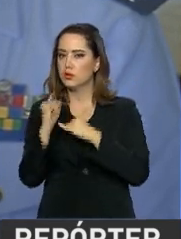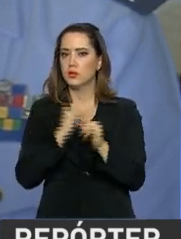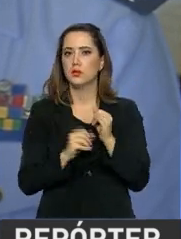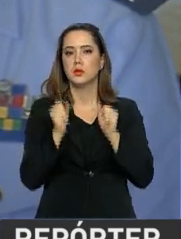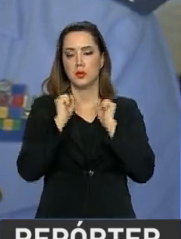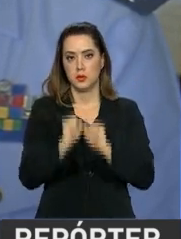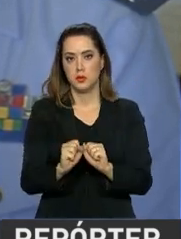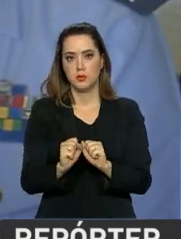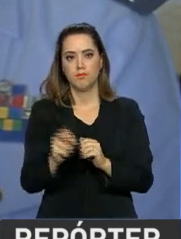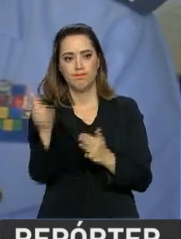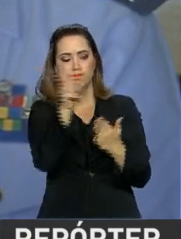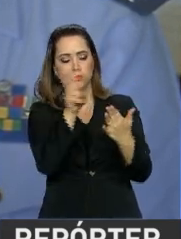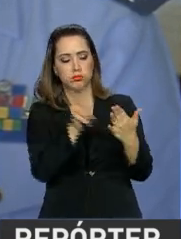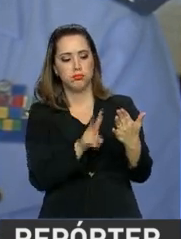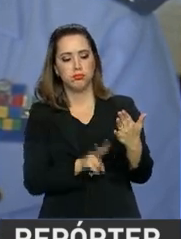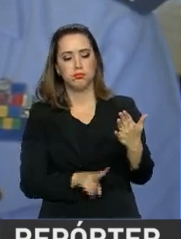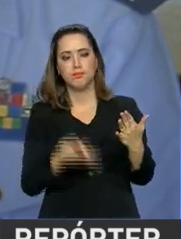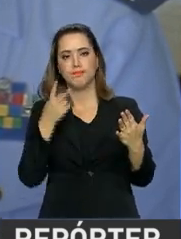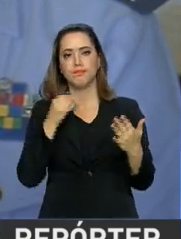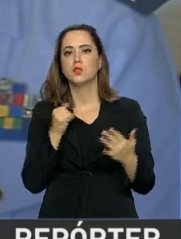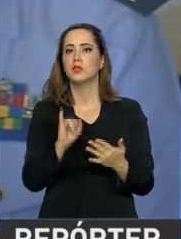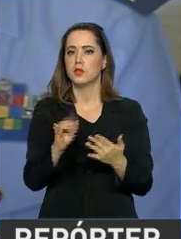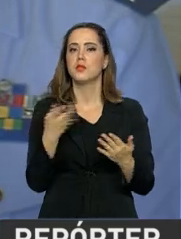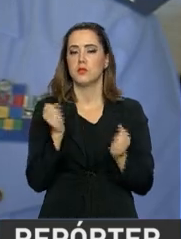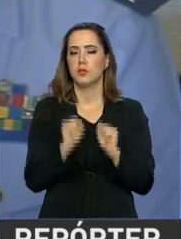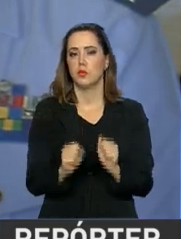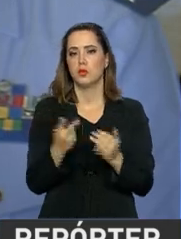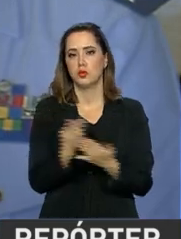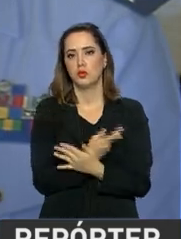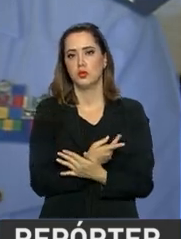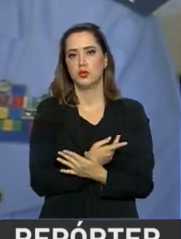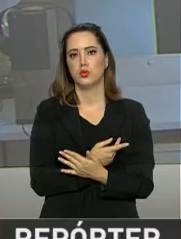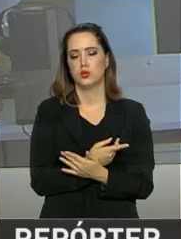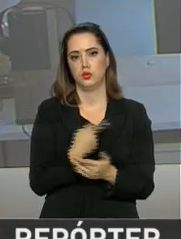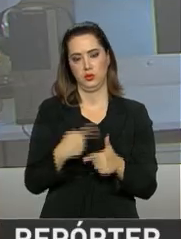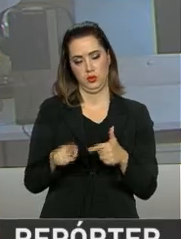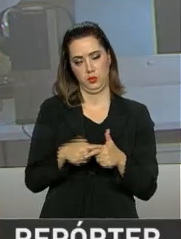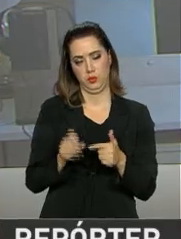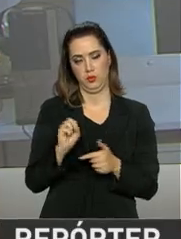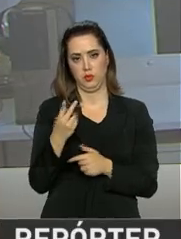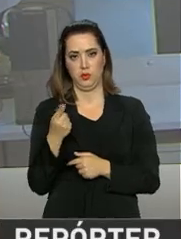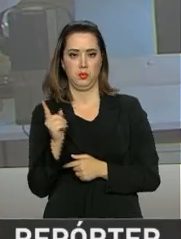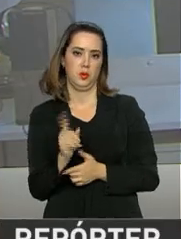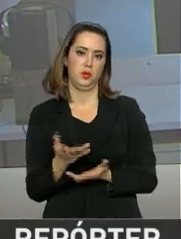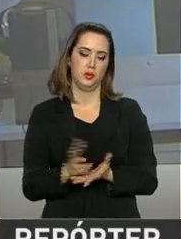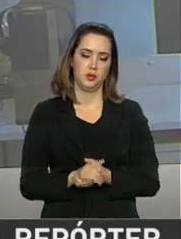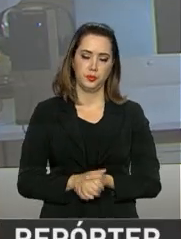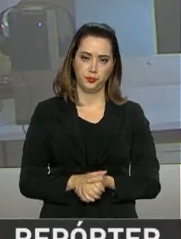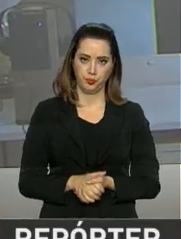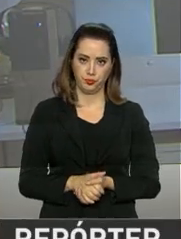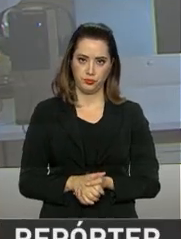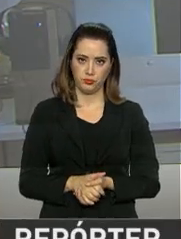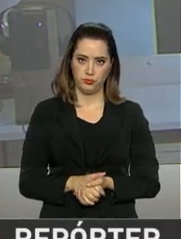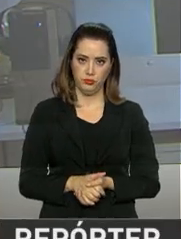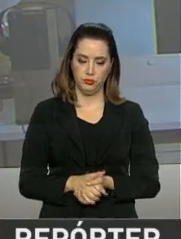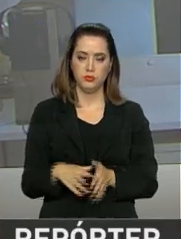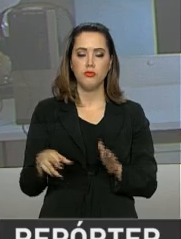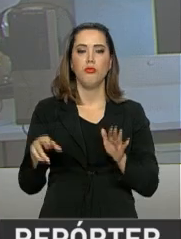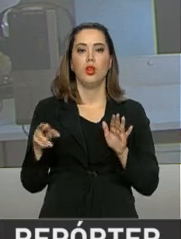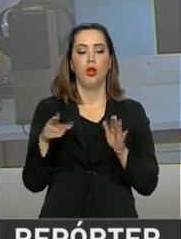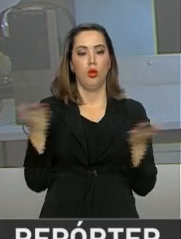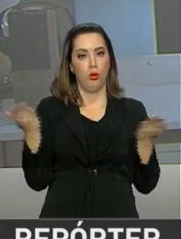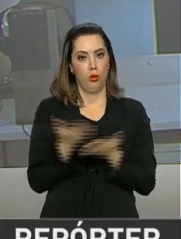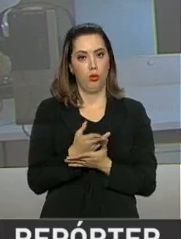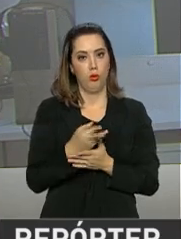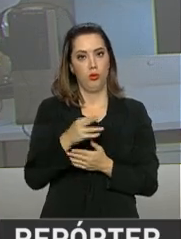de análise de risco de acontecer ou não um evento dessa natureza. A Receita Federal paga hoje as restituições